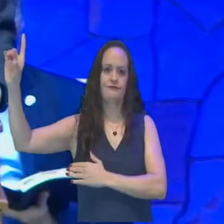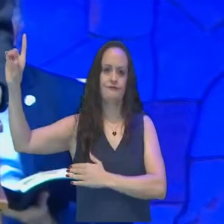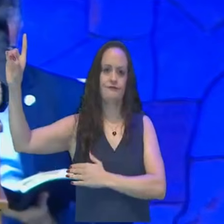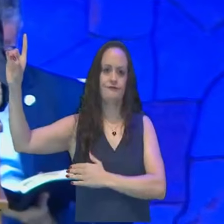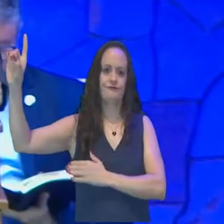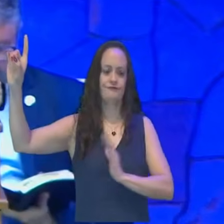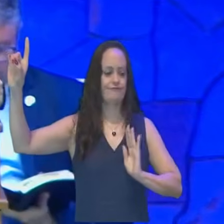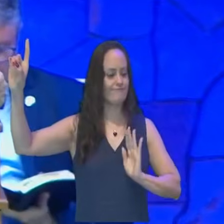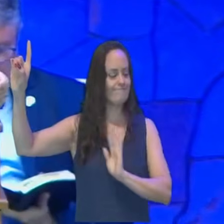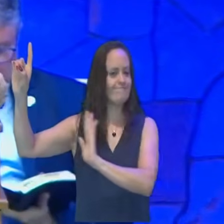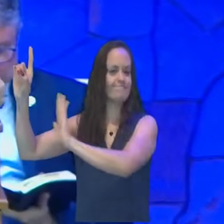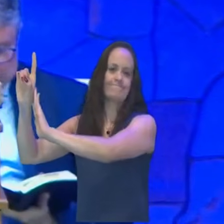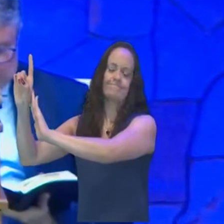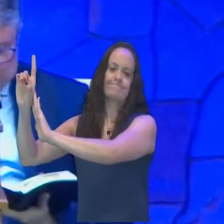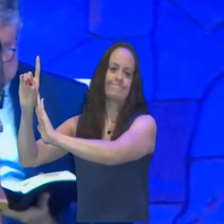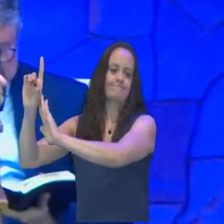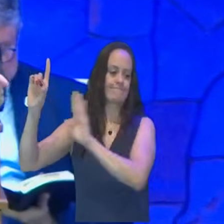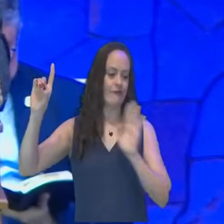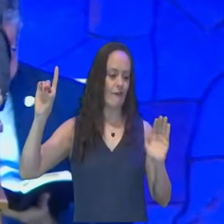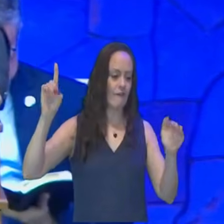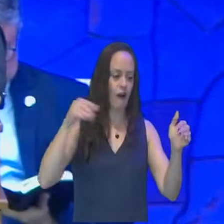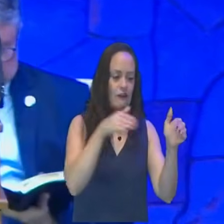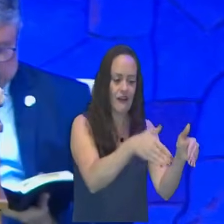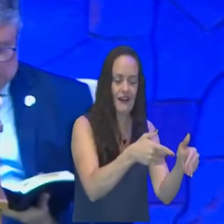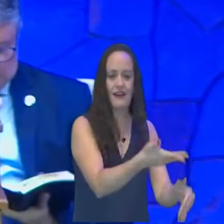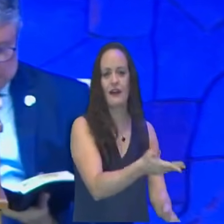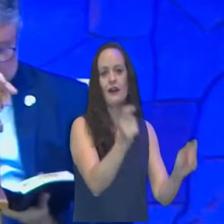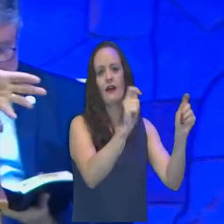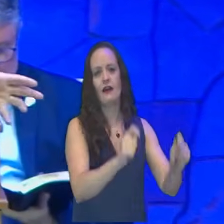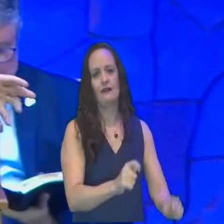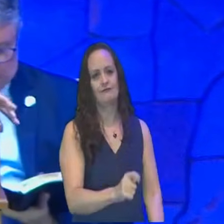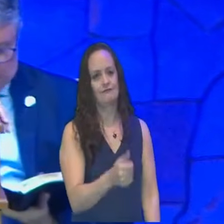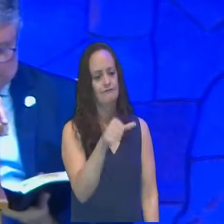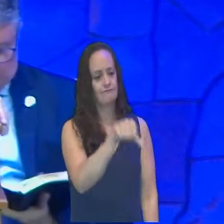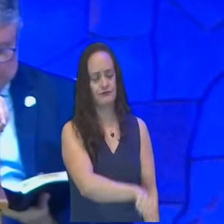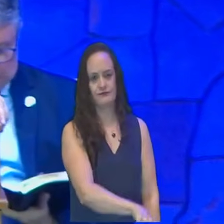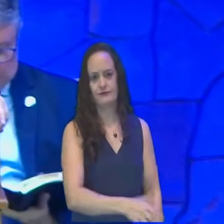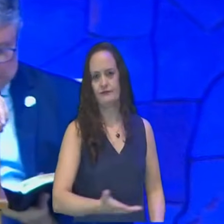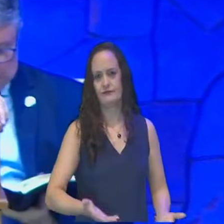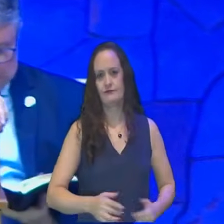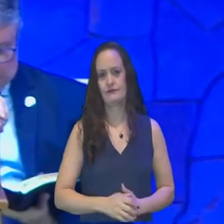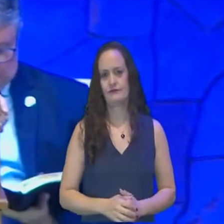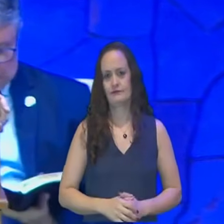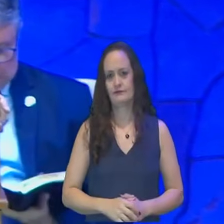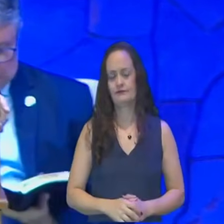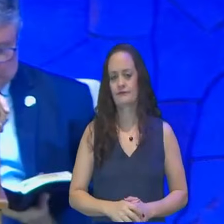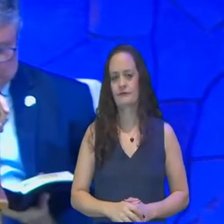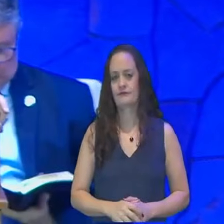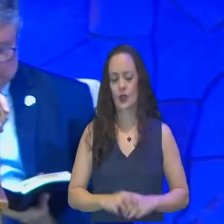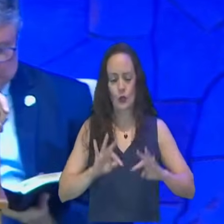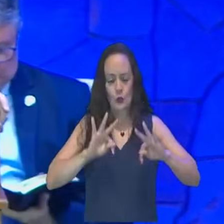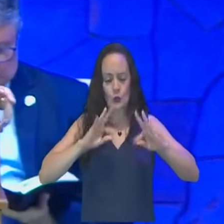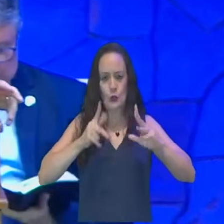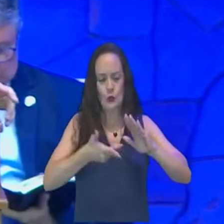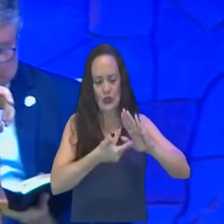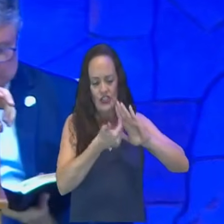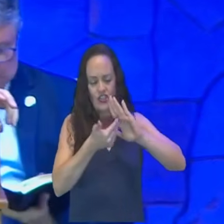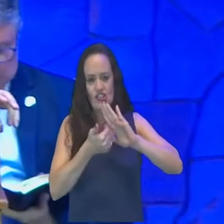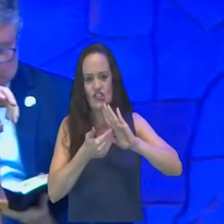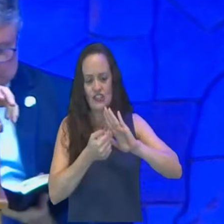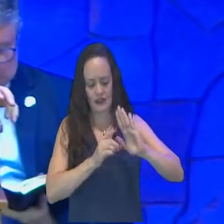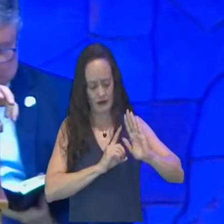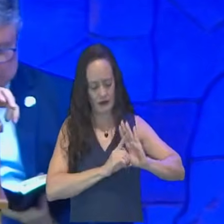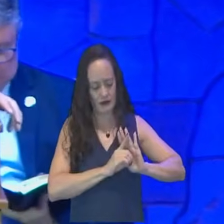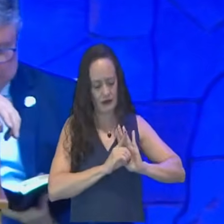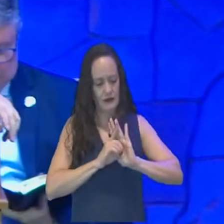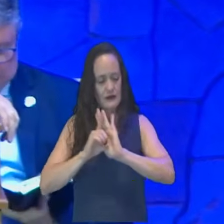Seja na aprovação dos outros, na estética, na visibilidade, tudo que tira o lugar do